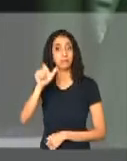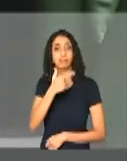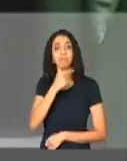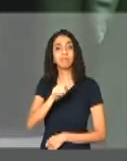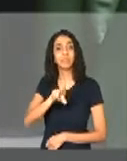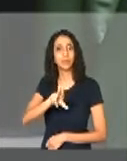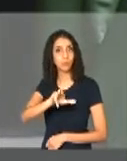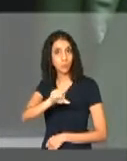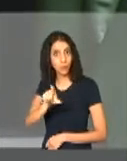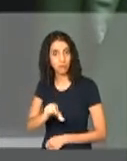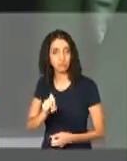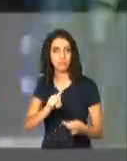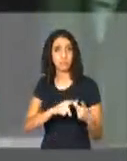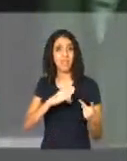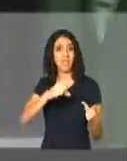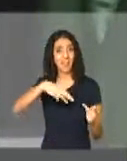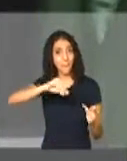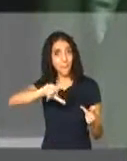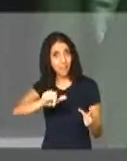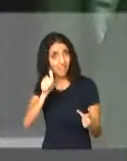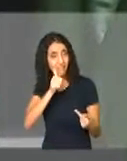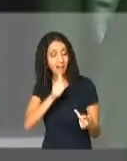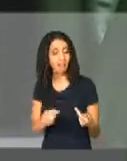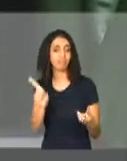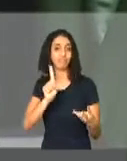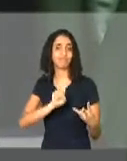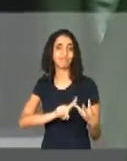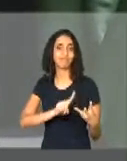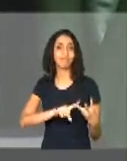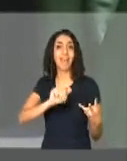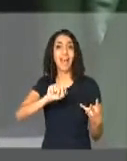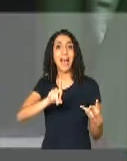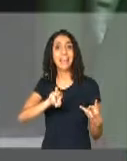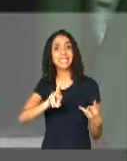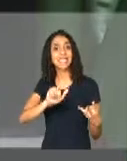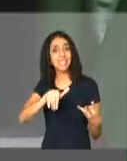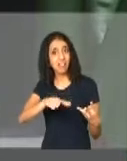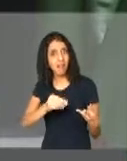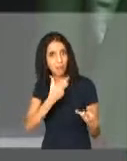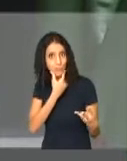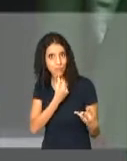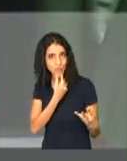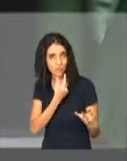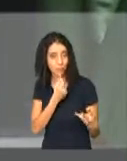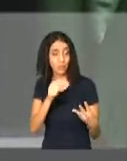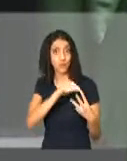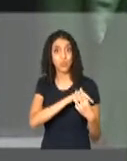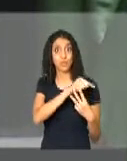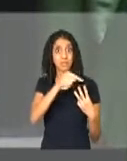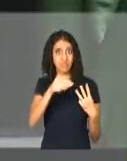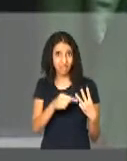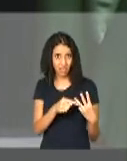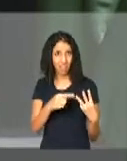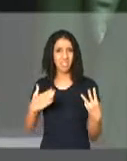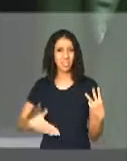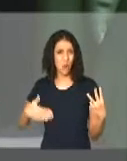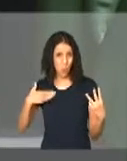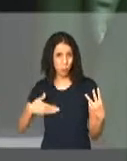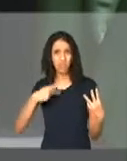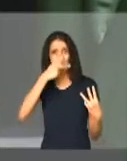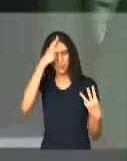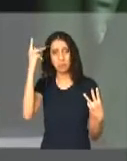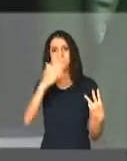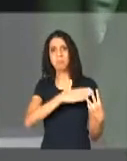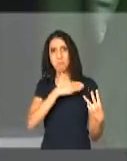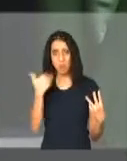Ribeiro da Silva, Camila Taliberti Ribeiro da Silva, Adriano Ribeiro da Silva. Esses 3 corpos foram encontrados